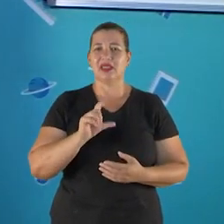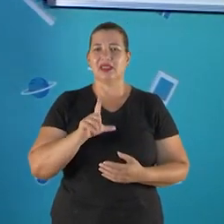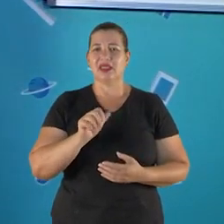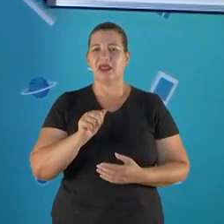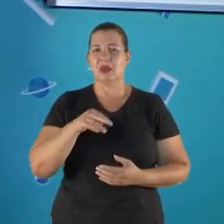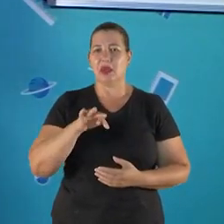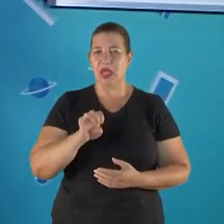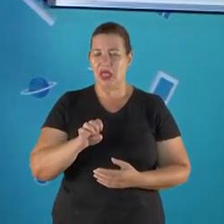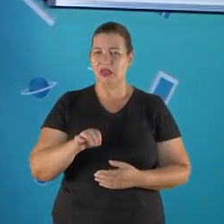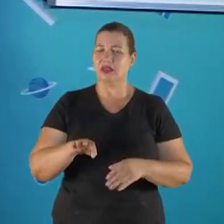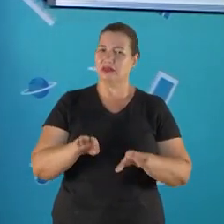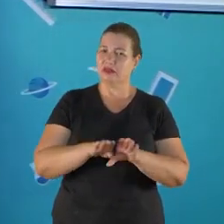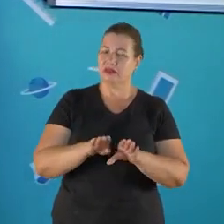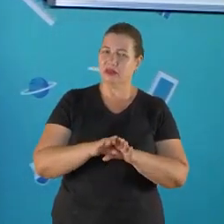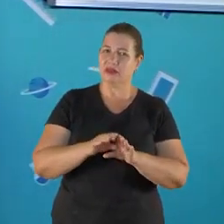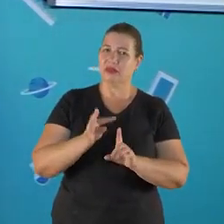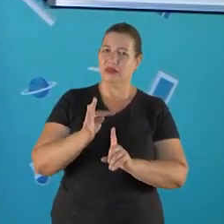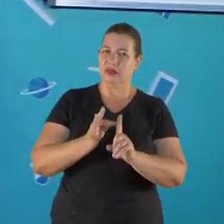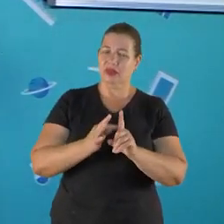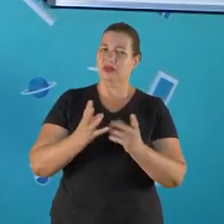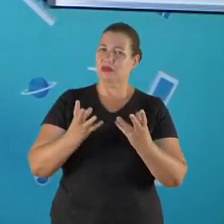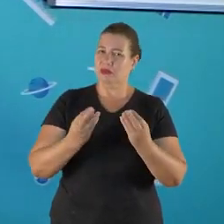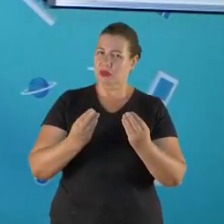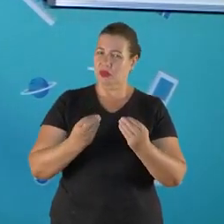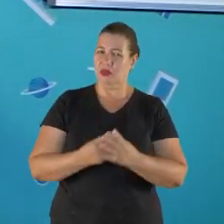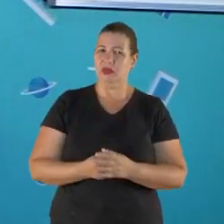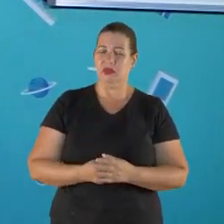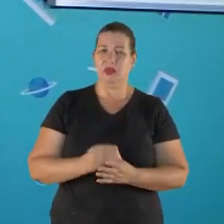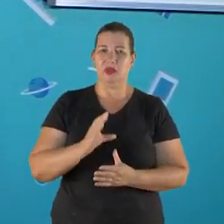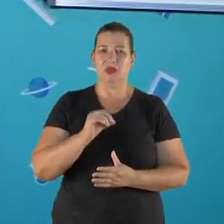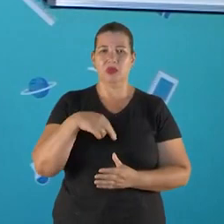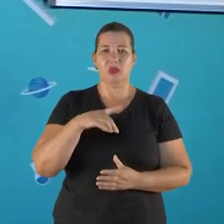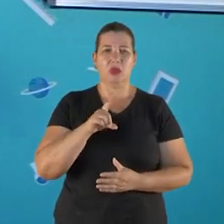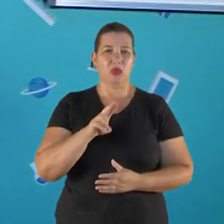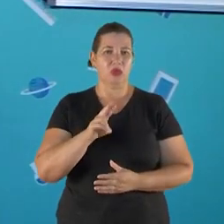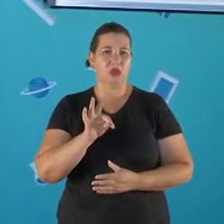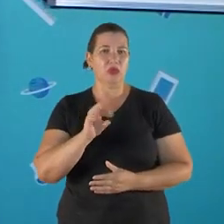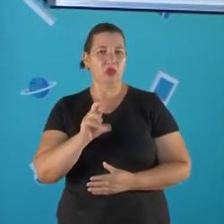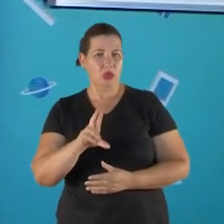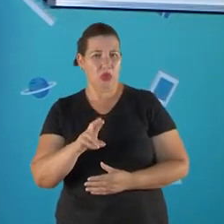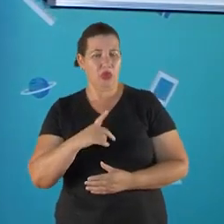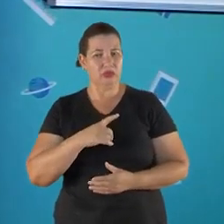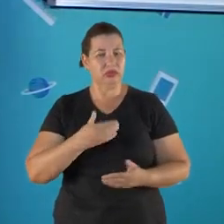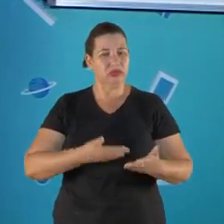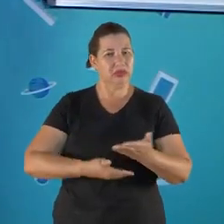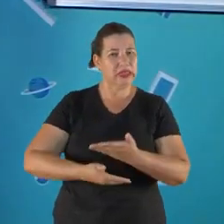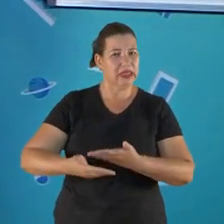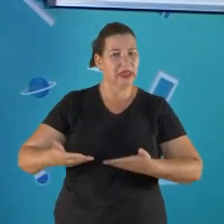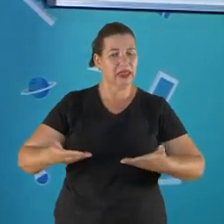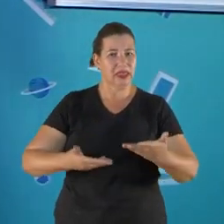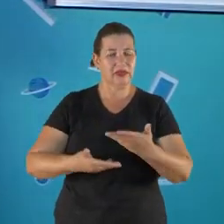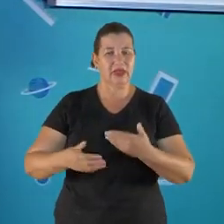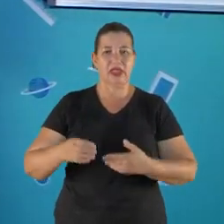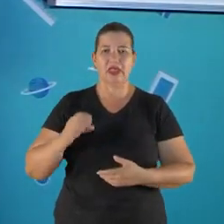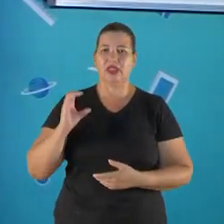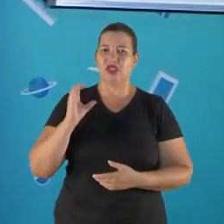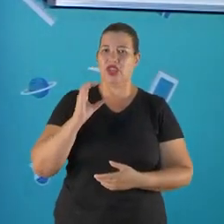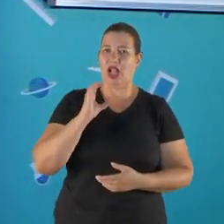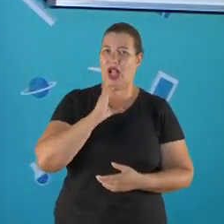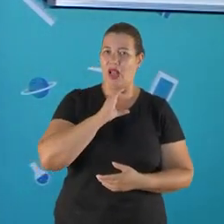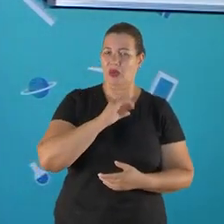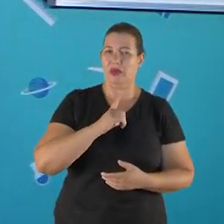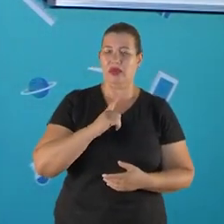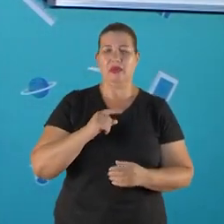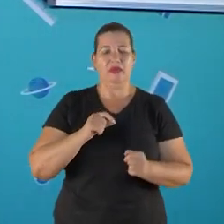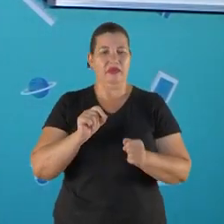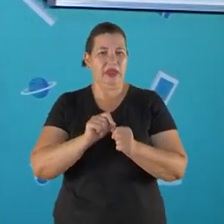dos isolantes e condutores térmicos são muitas. Os condutores térmicos são usados